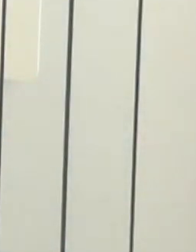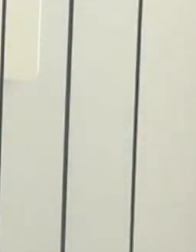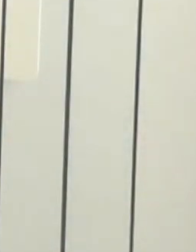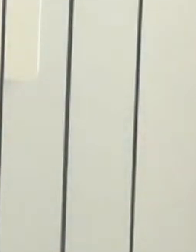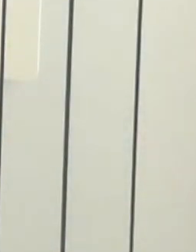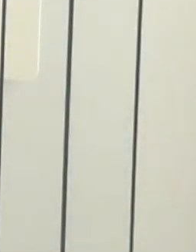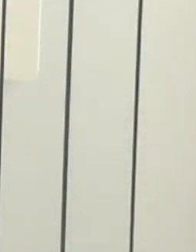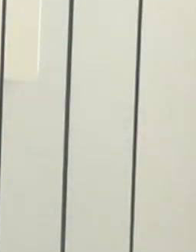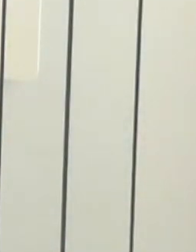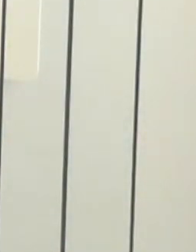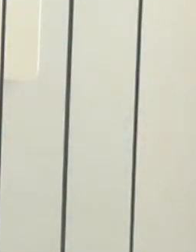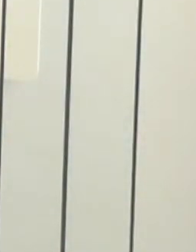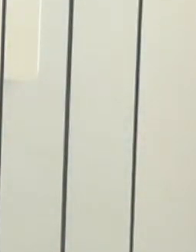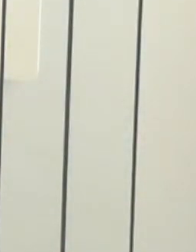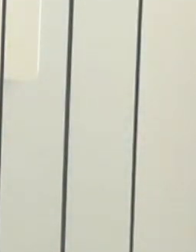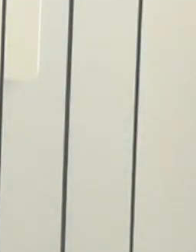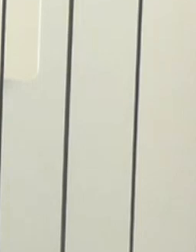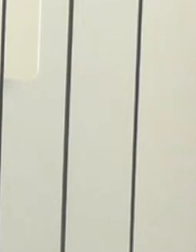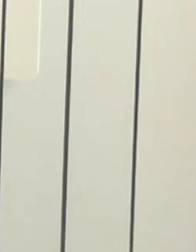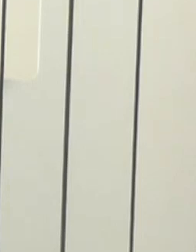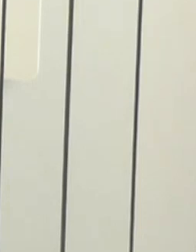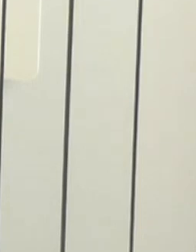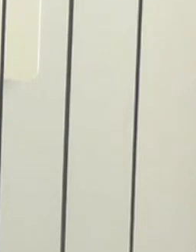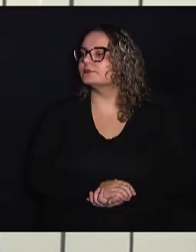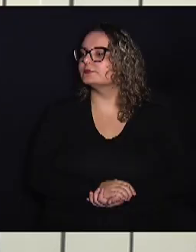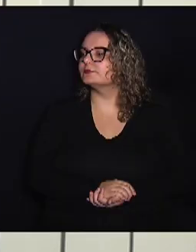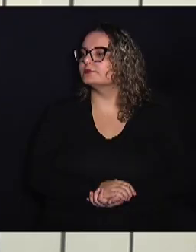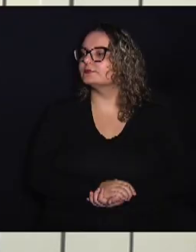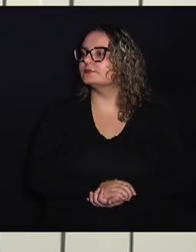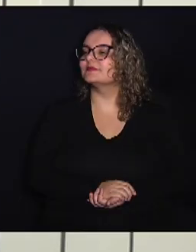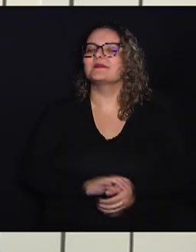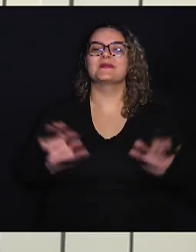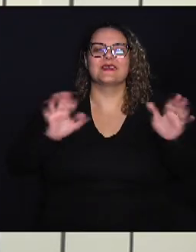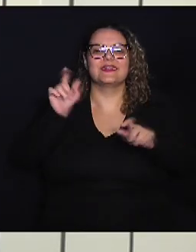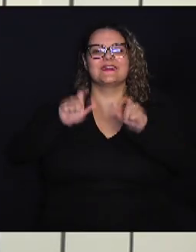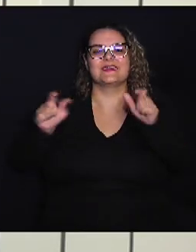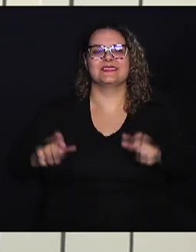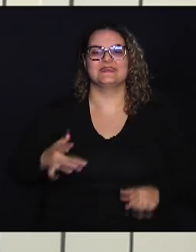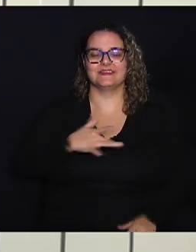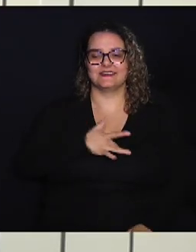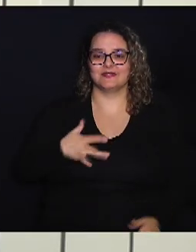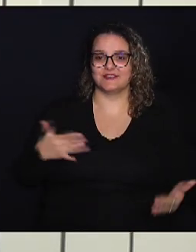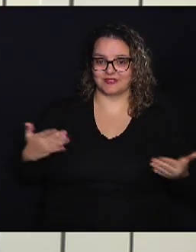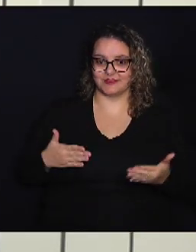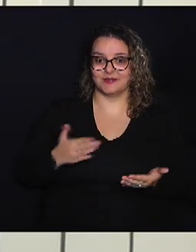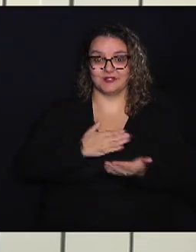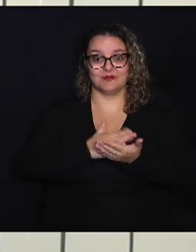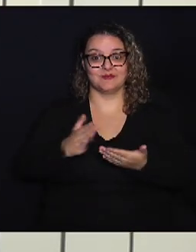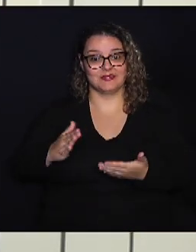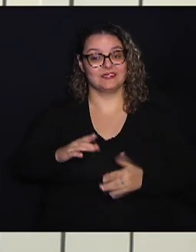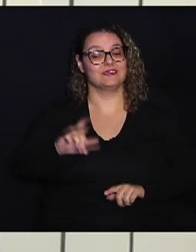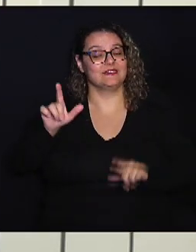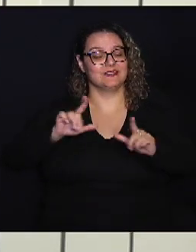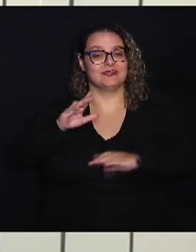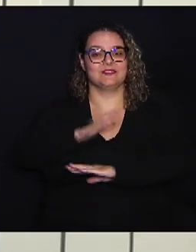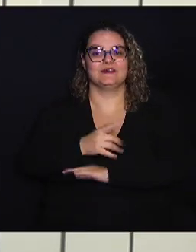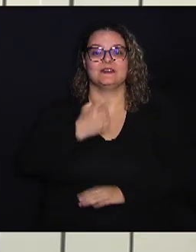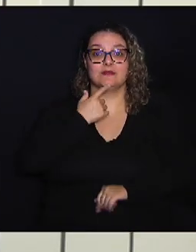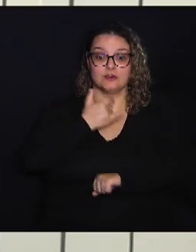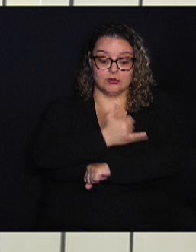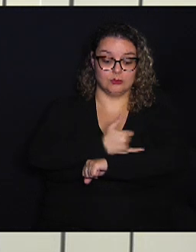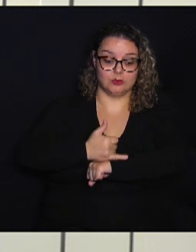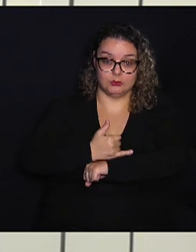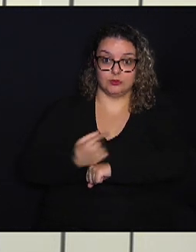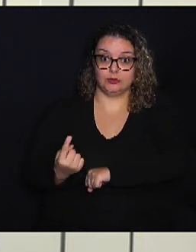Olá pessoal, mais um Saúde Agora, começando aqui na programação da TV Câmara Campinas, e o tema de hoje é colesterol